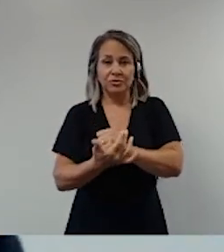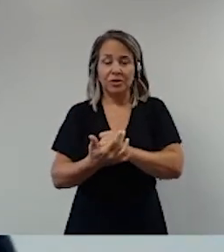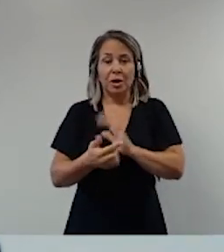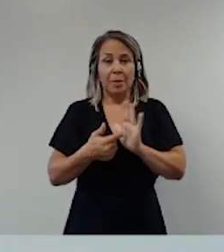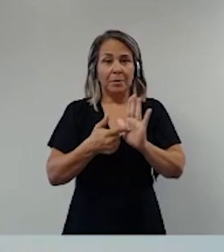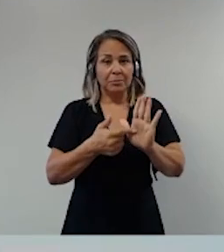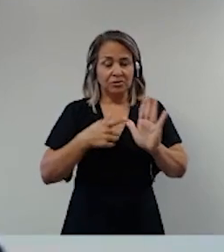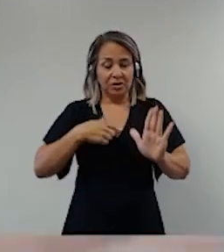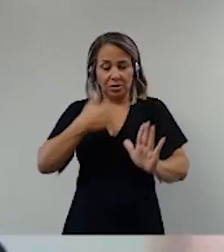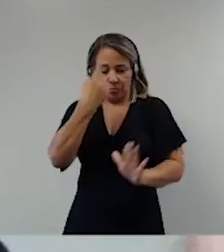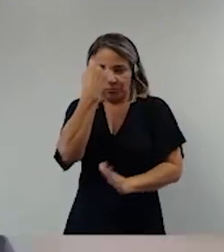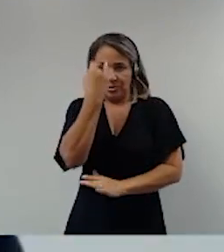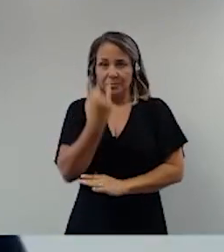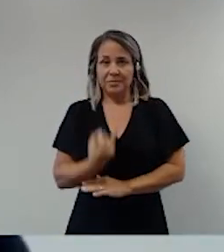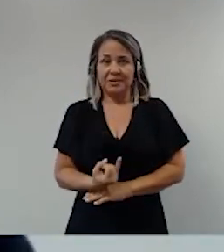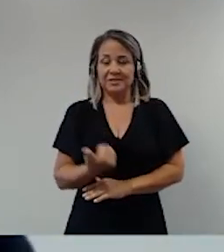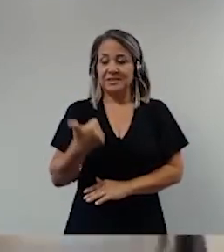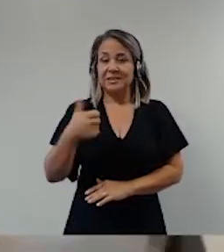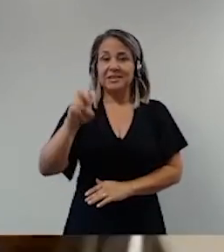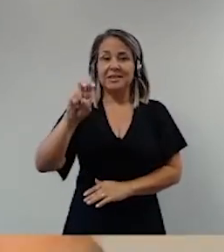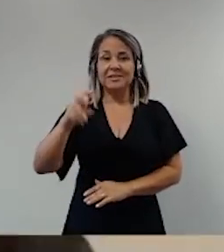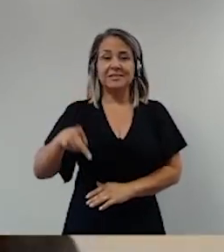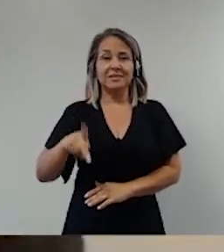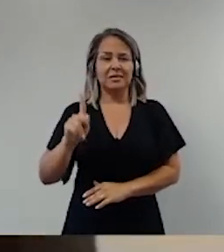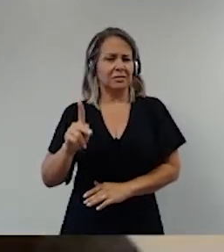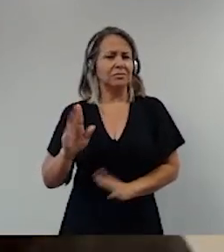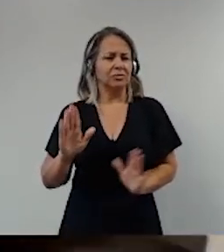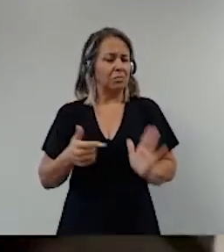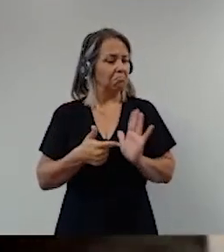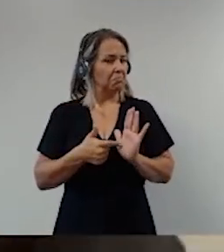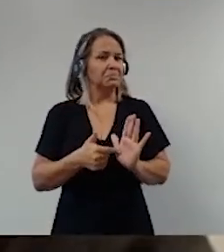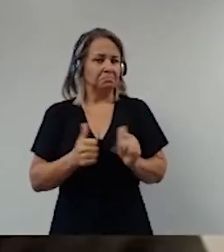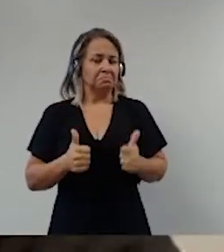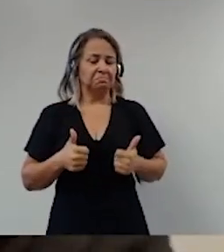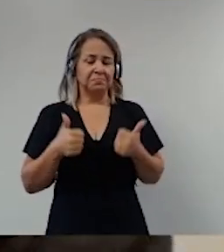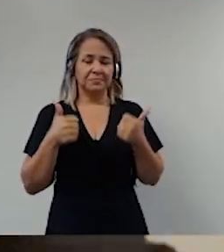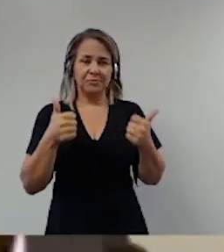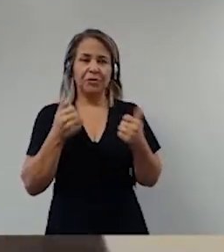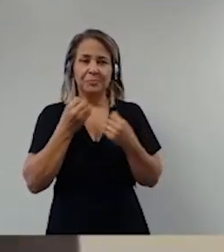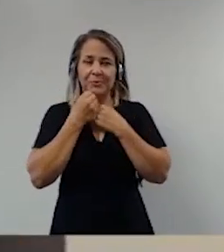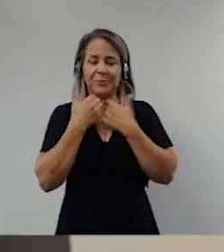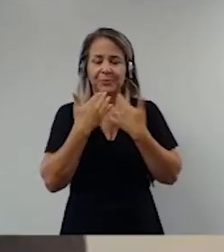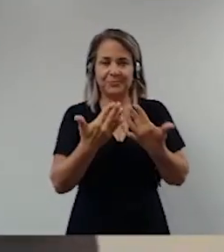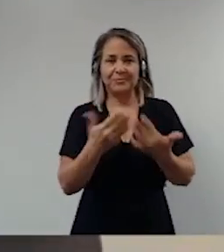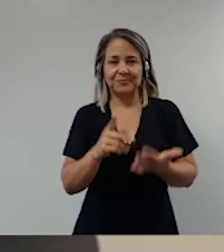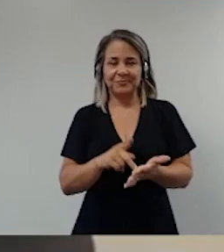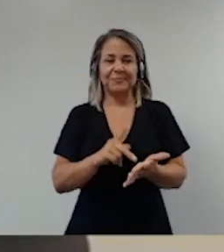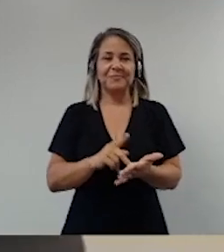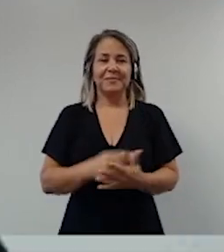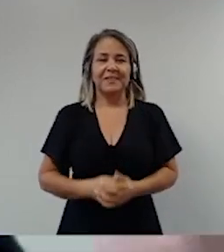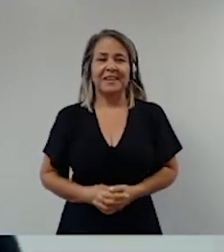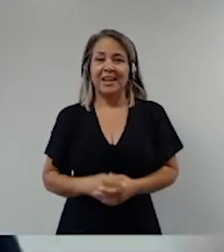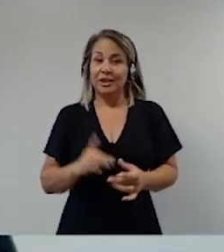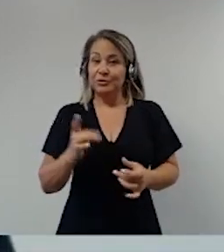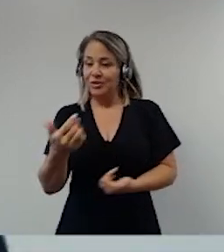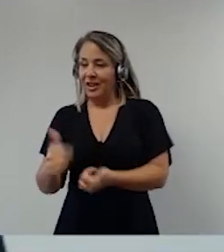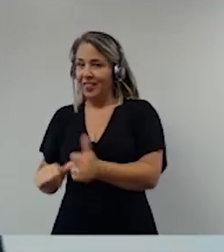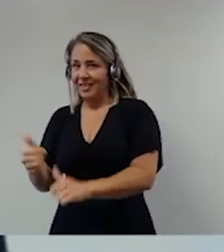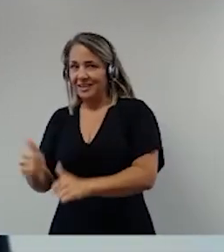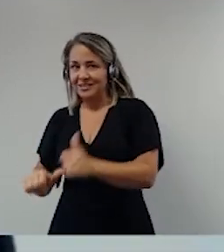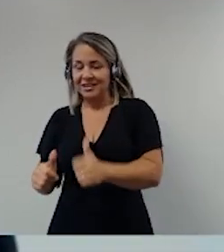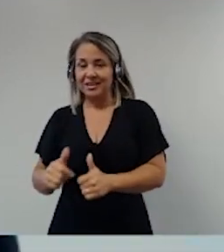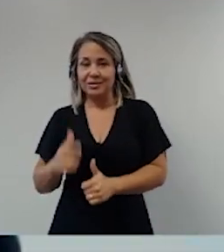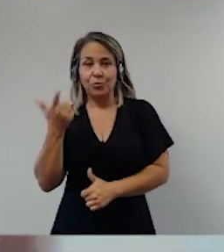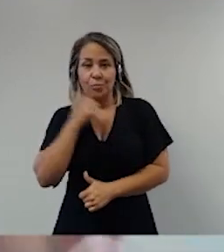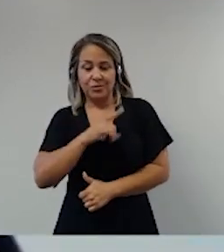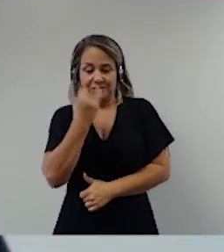emagreci 15 quilos. Pelo menos, isso já foi uma grande vantagem. Muito bom, parabéns. É só analisar, emagreci